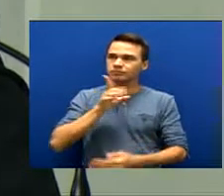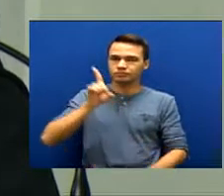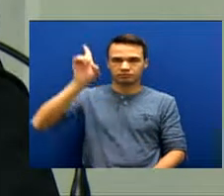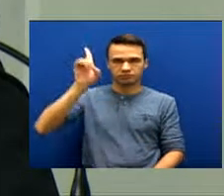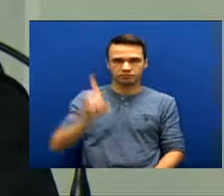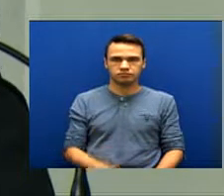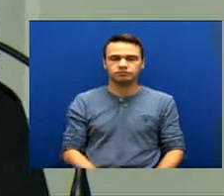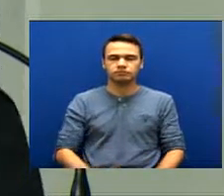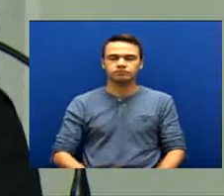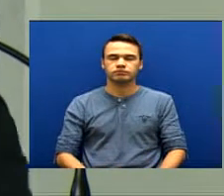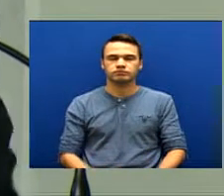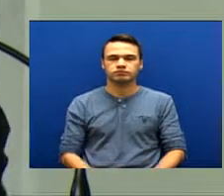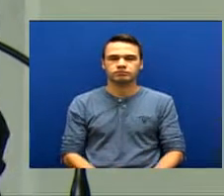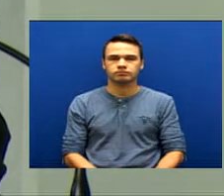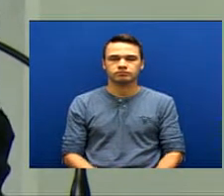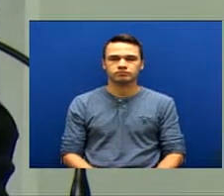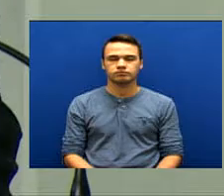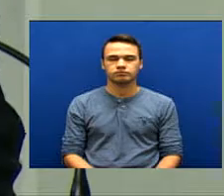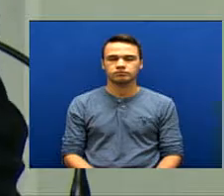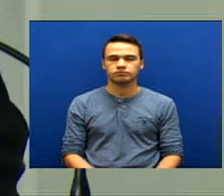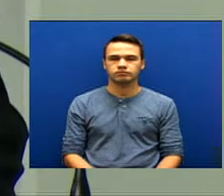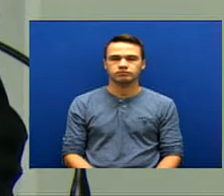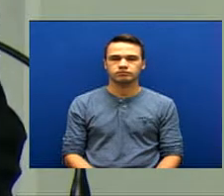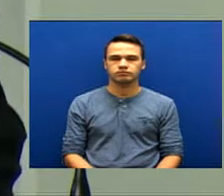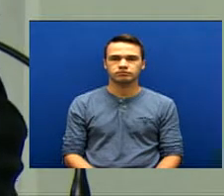Para nós, irmãos, amigos,